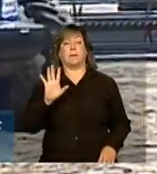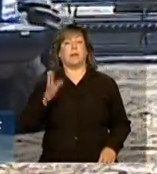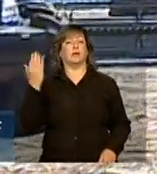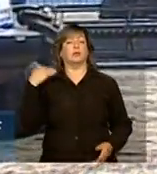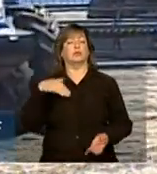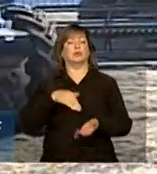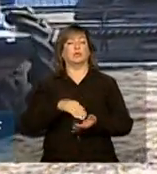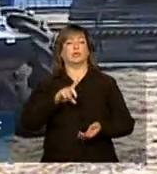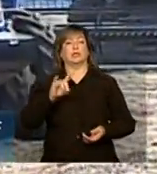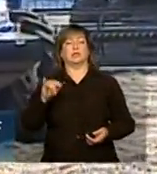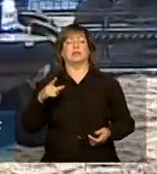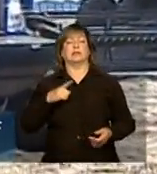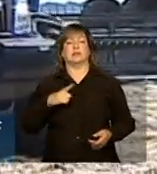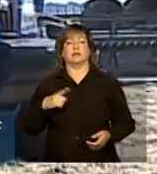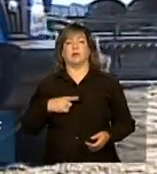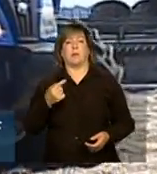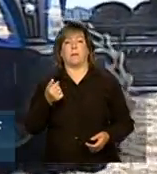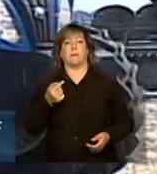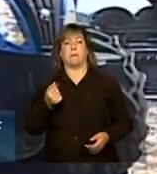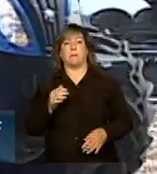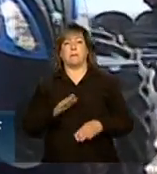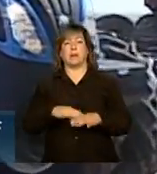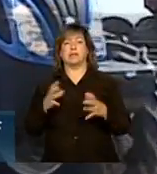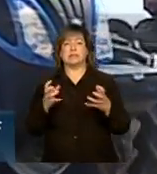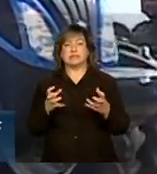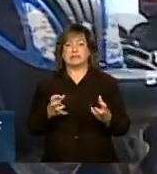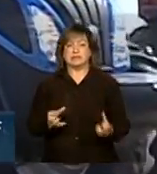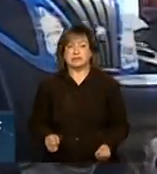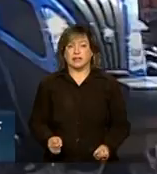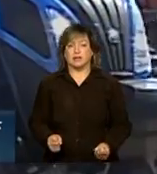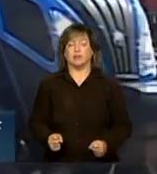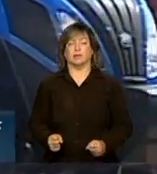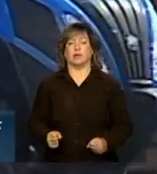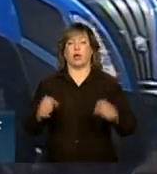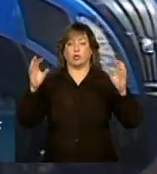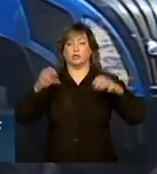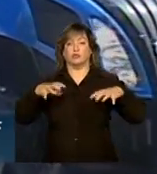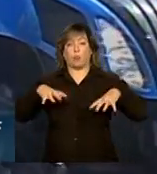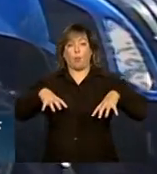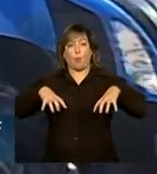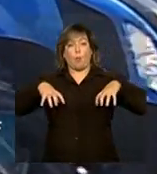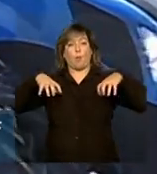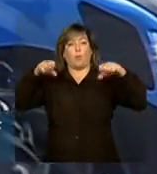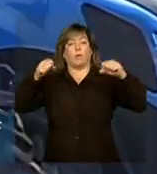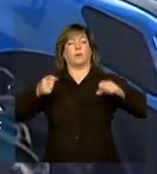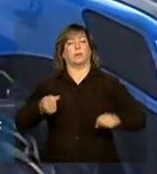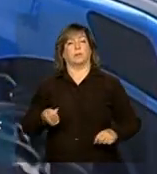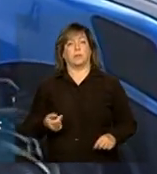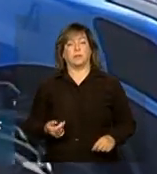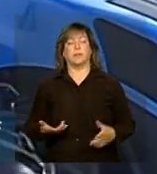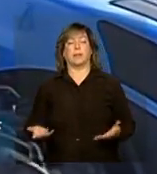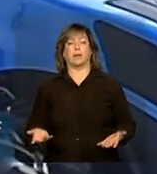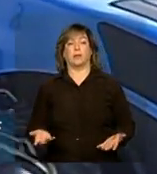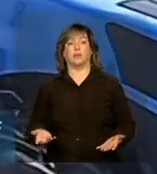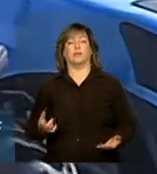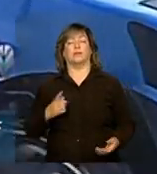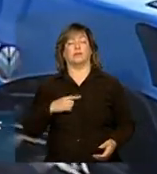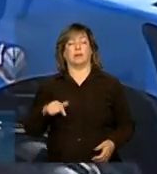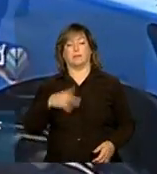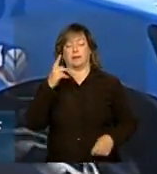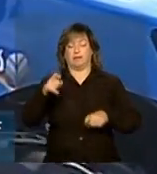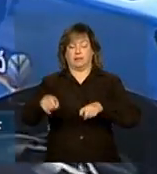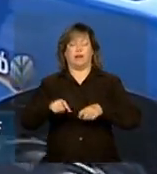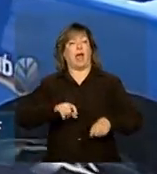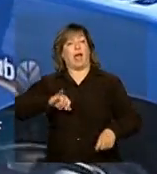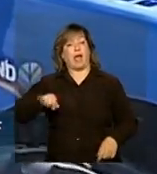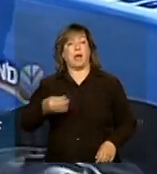dias o tempo ficou um pouco mais seco né a chuva reduziu e Então os produtores